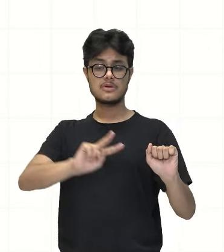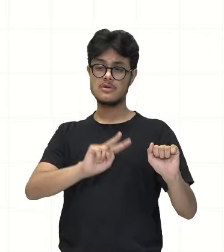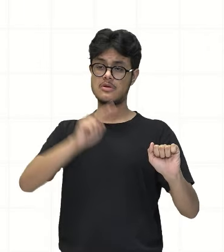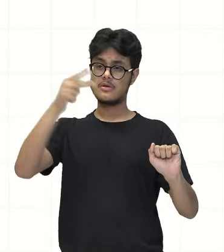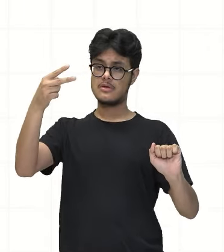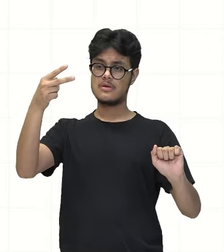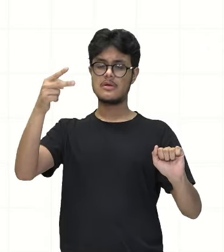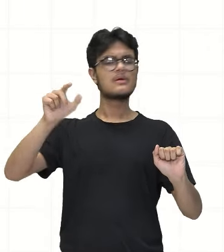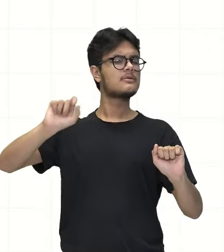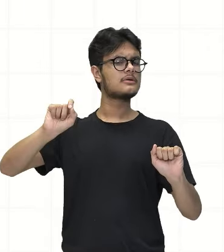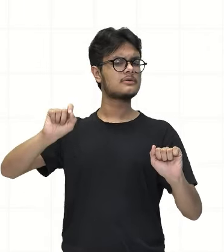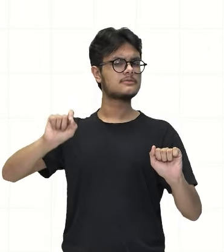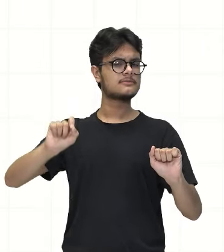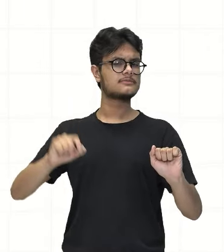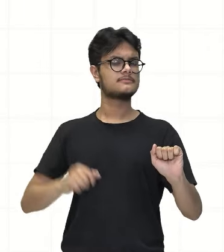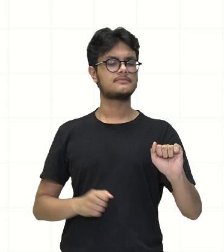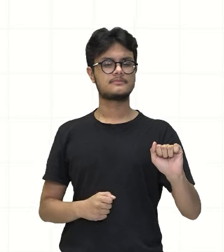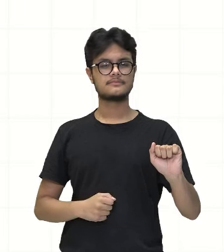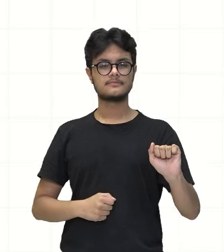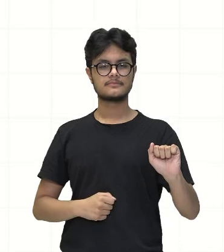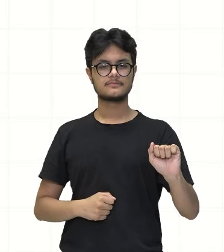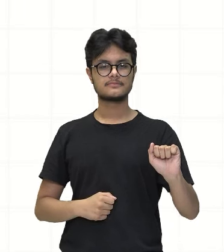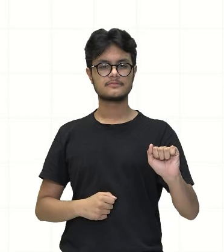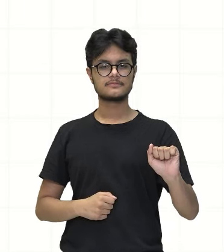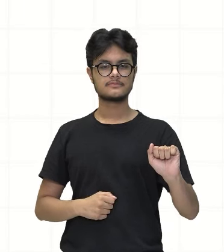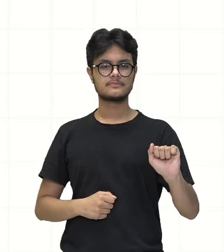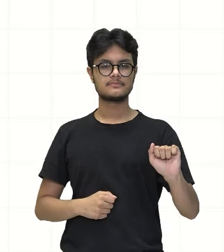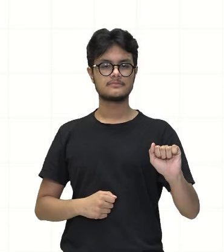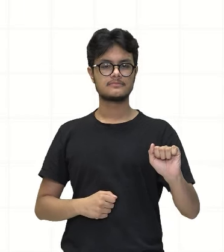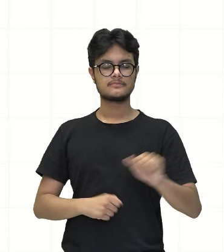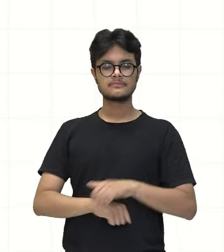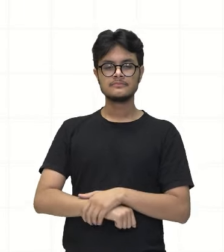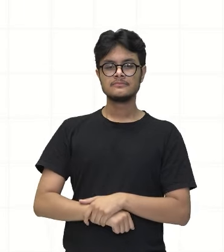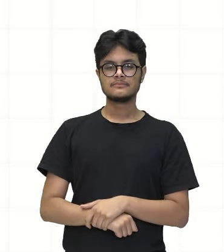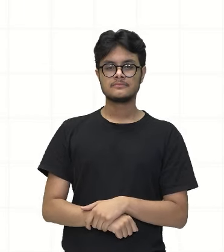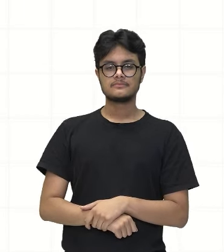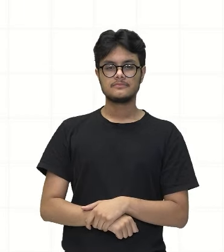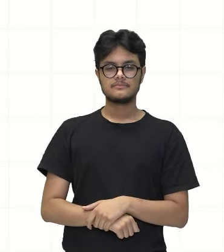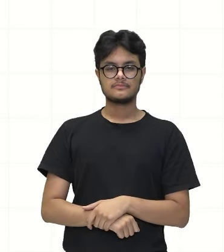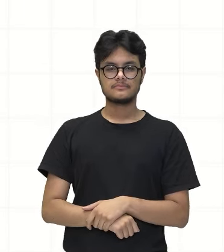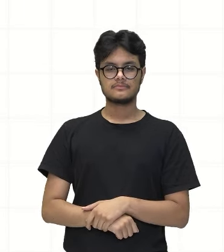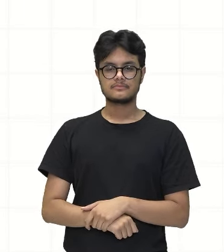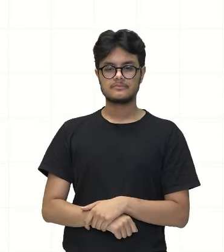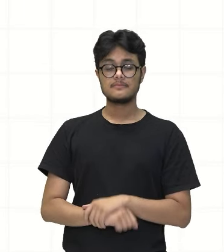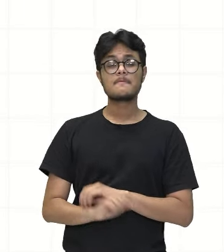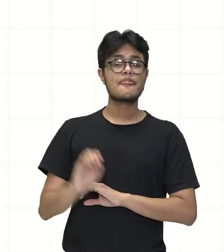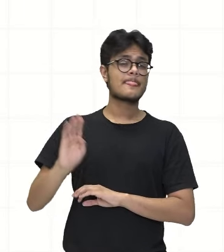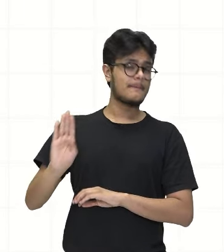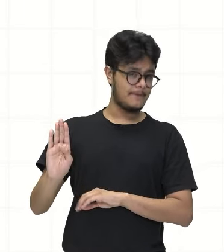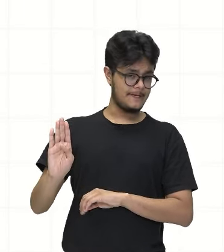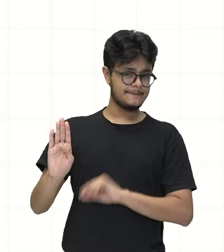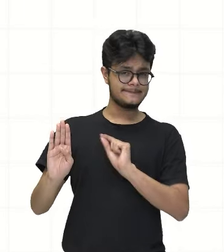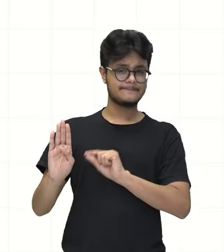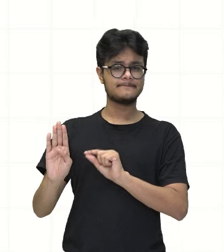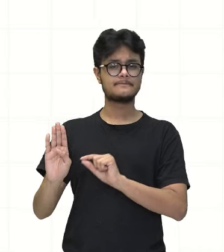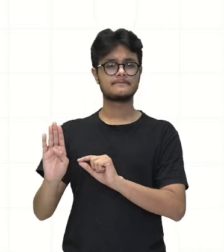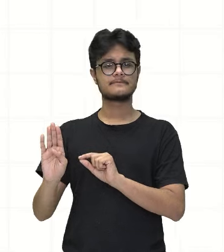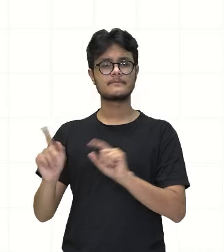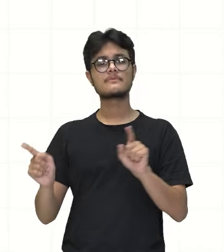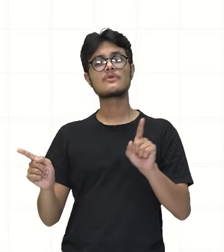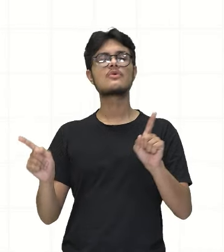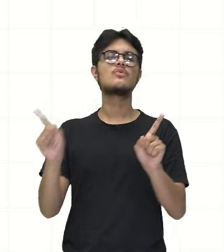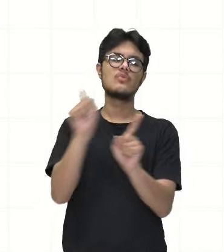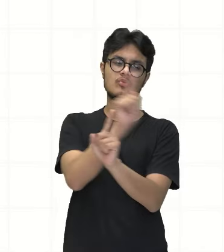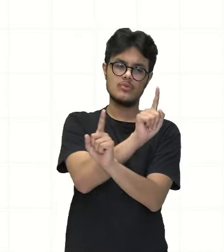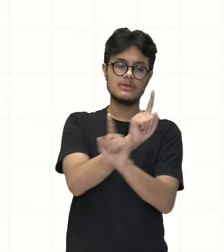Azinho. Então, você vai e põe um Azinho aqui. Como esse vértice é B, esse lado aqui vai